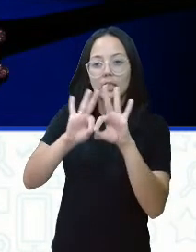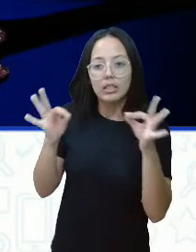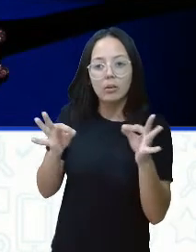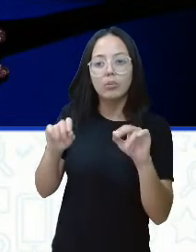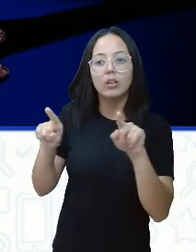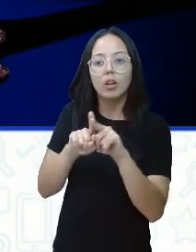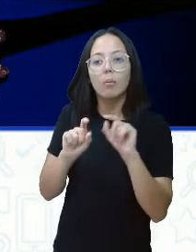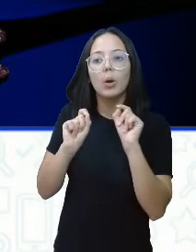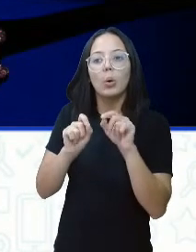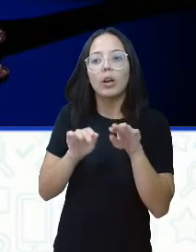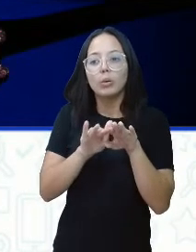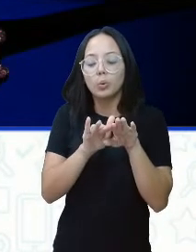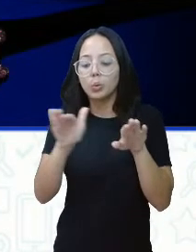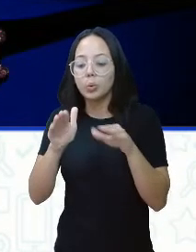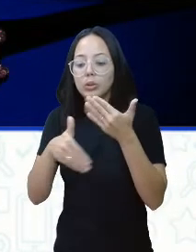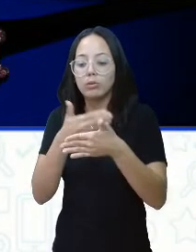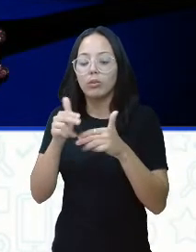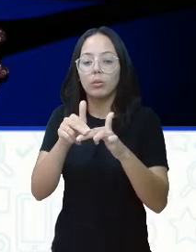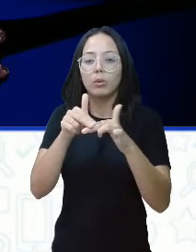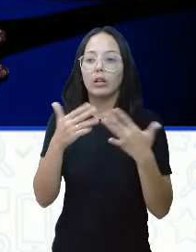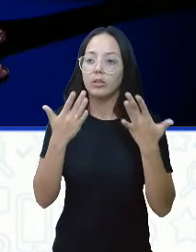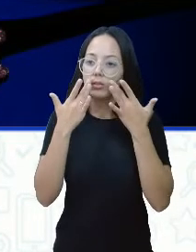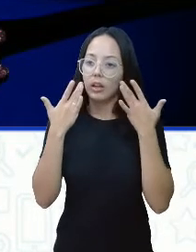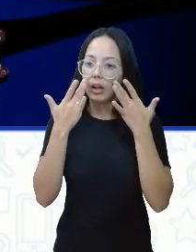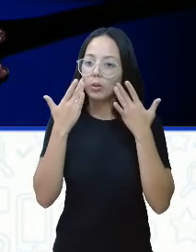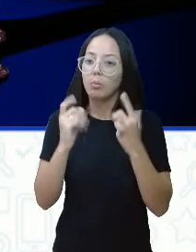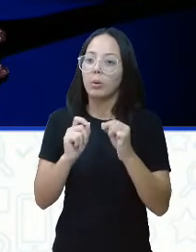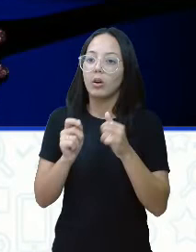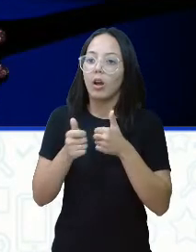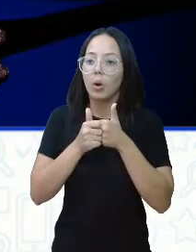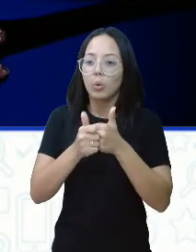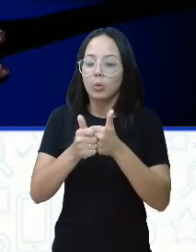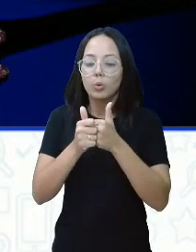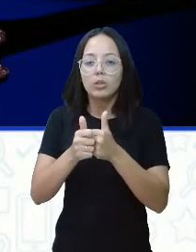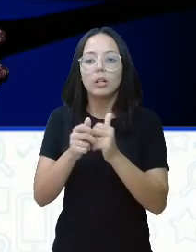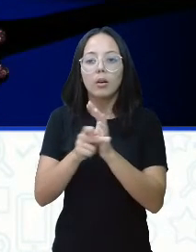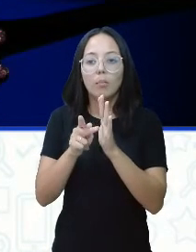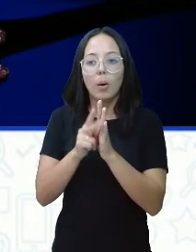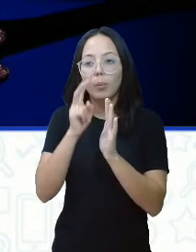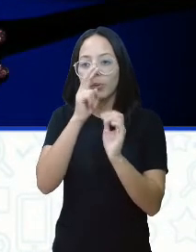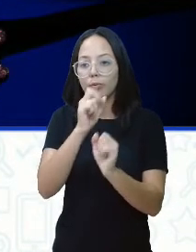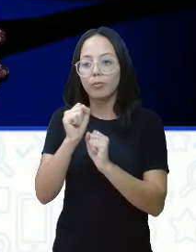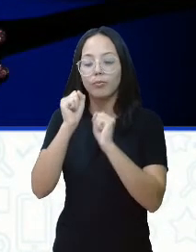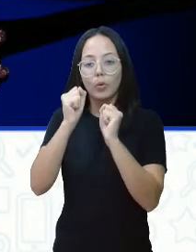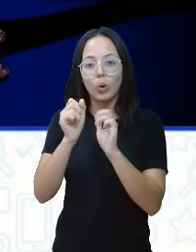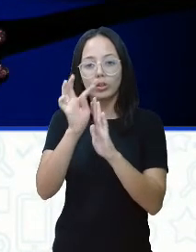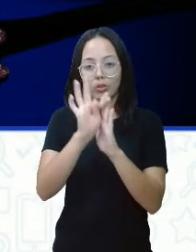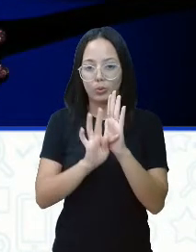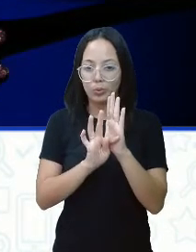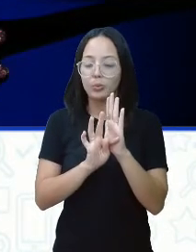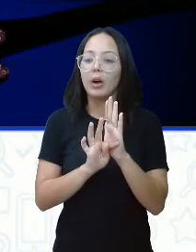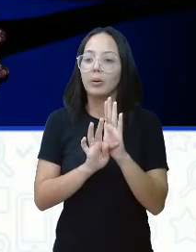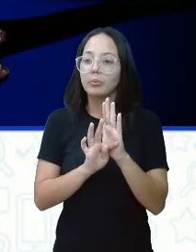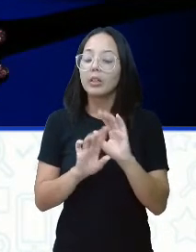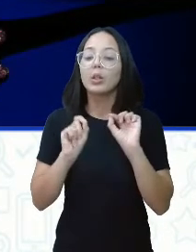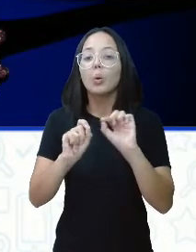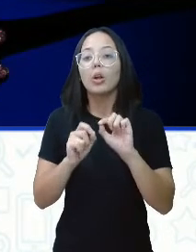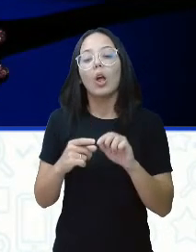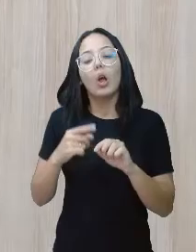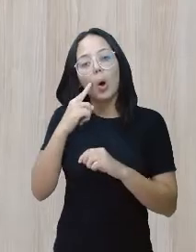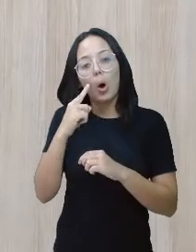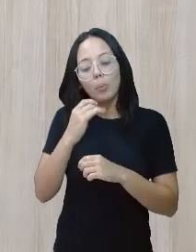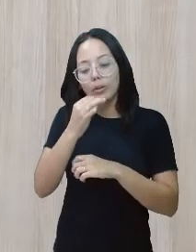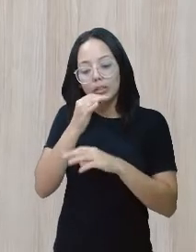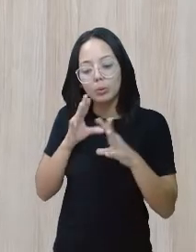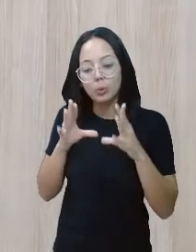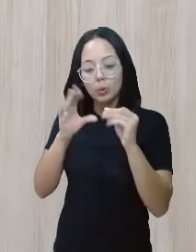demasiado linear, desenvolvida por uma peça de teatro, para conduzir por zonas de forte densidade textual, ou seja, tornar